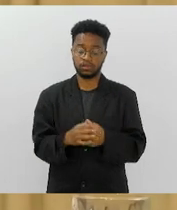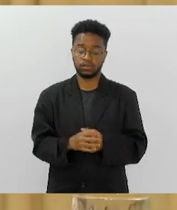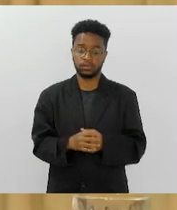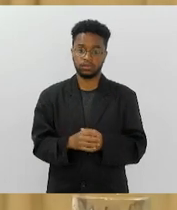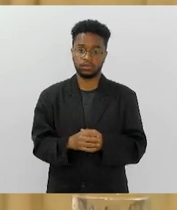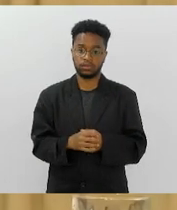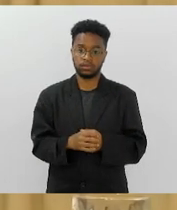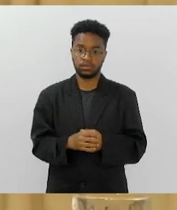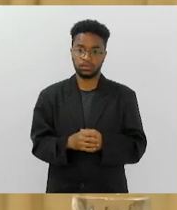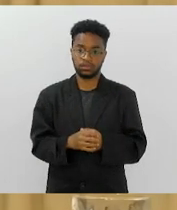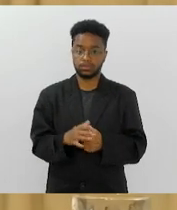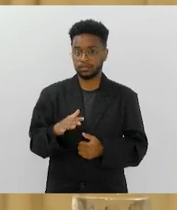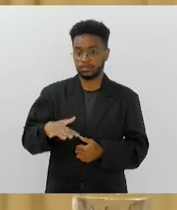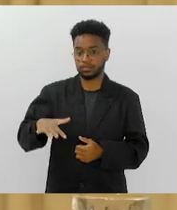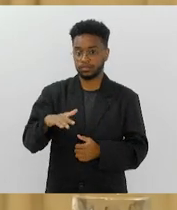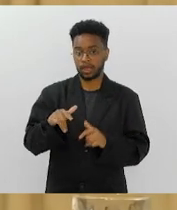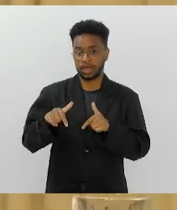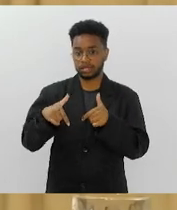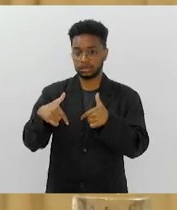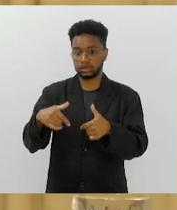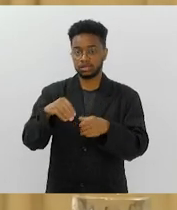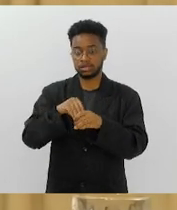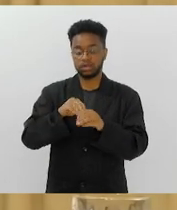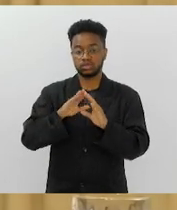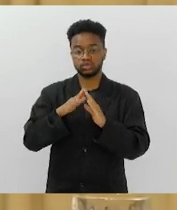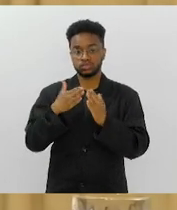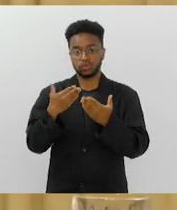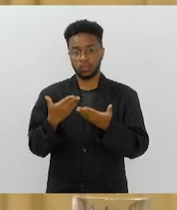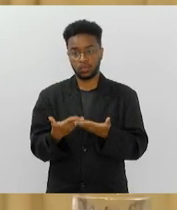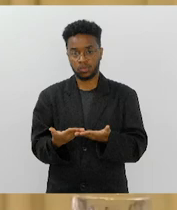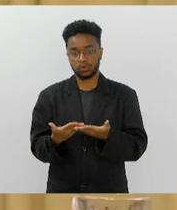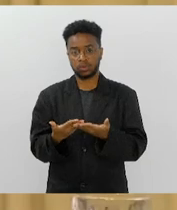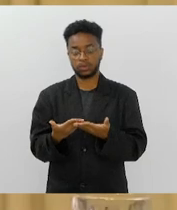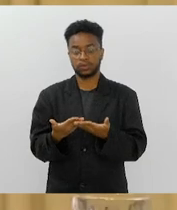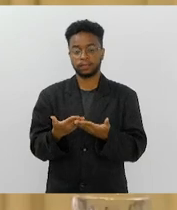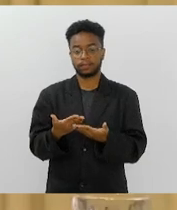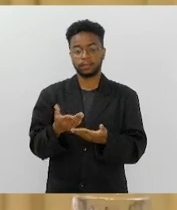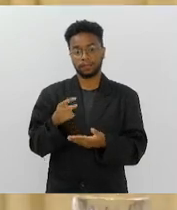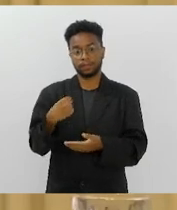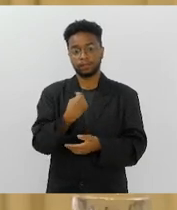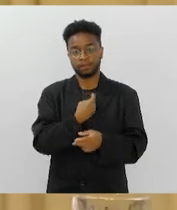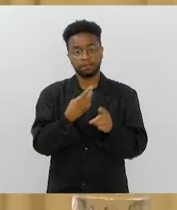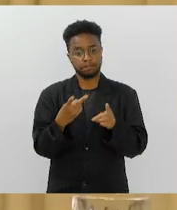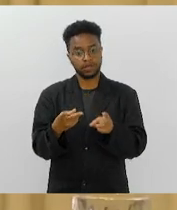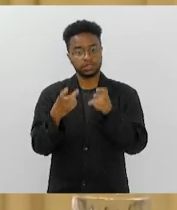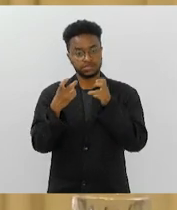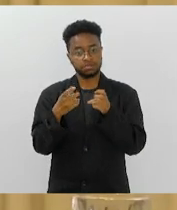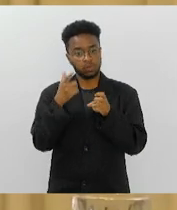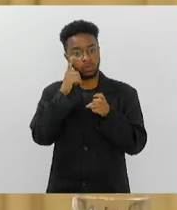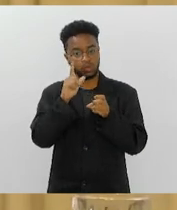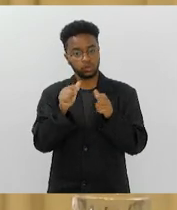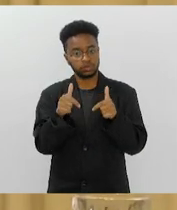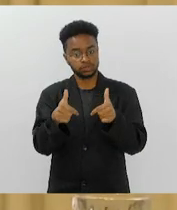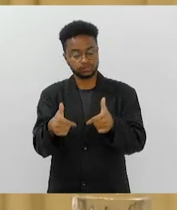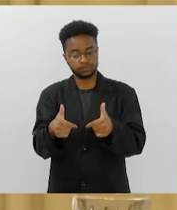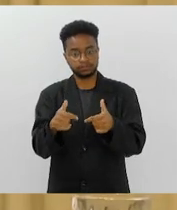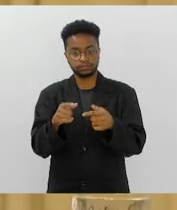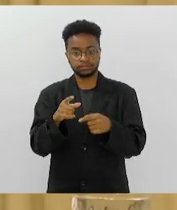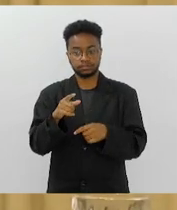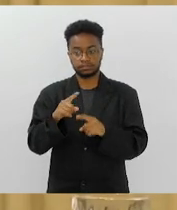no âmbito da Operação Escola Segura, a gente tem notado que tem sido eficiente. Não temos